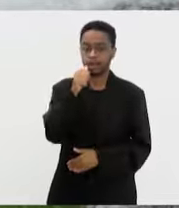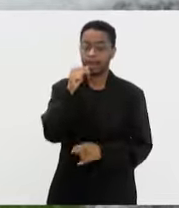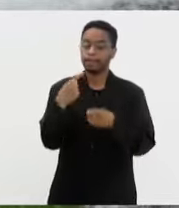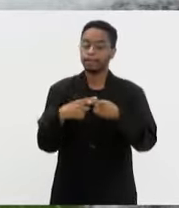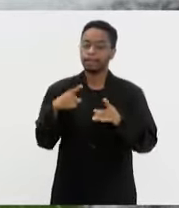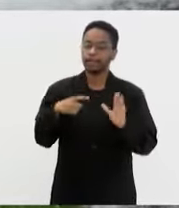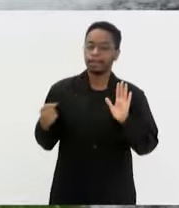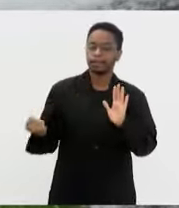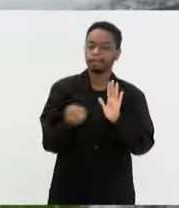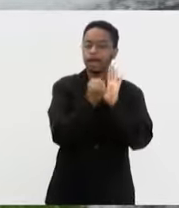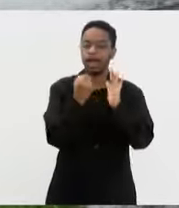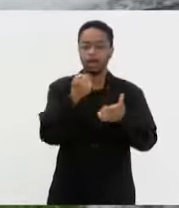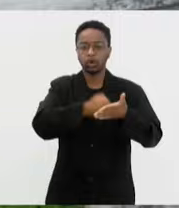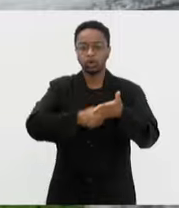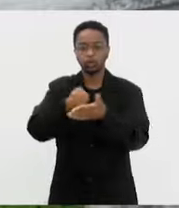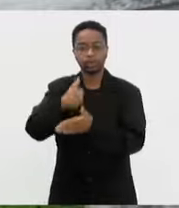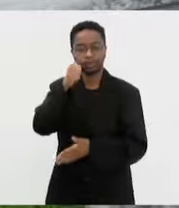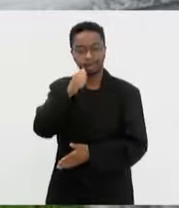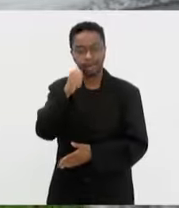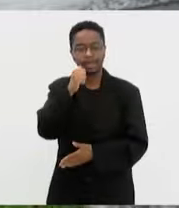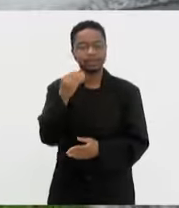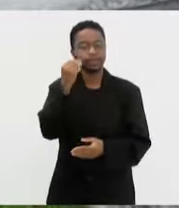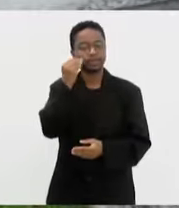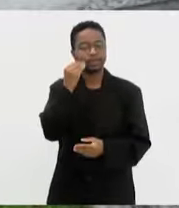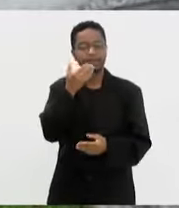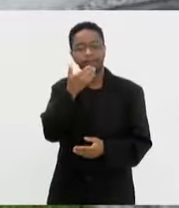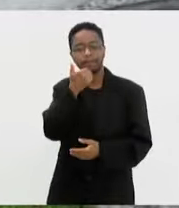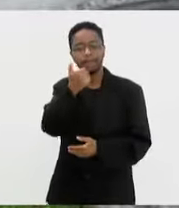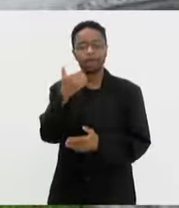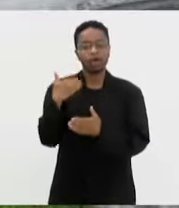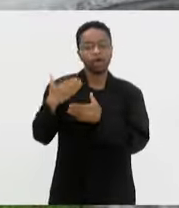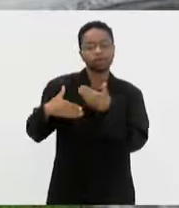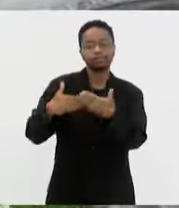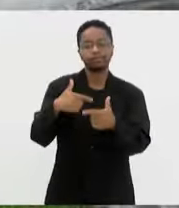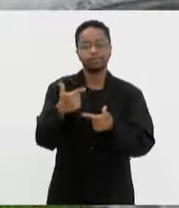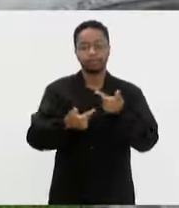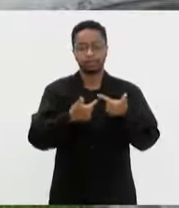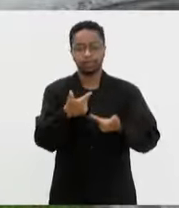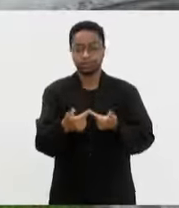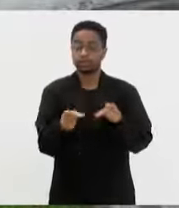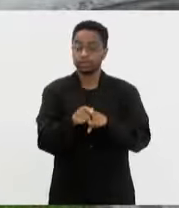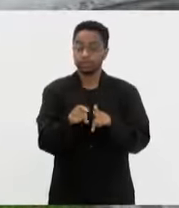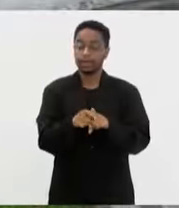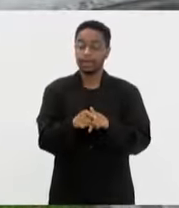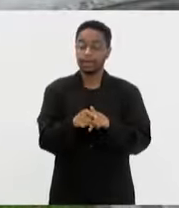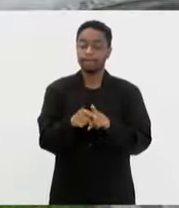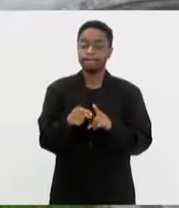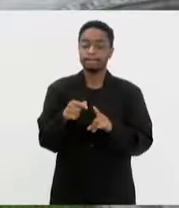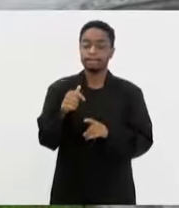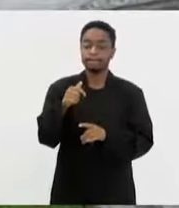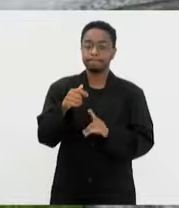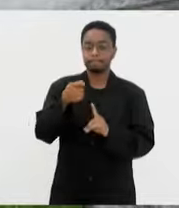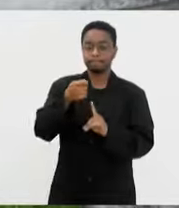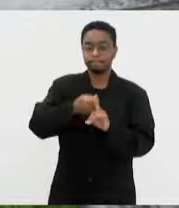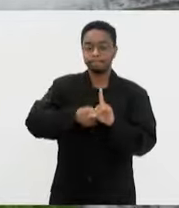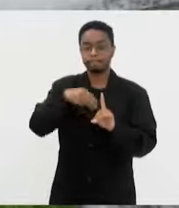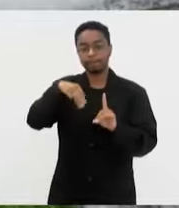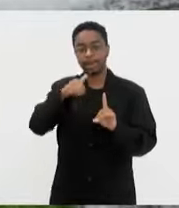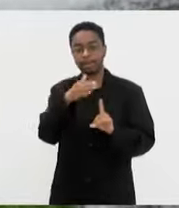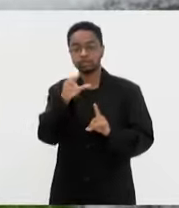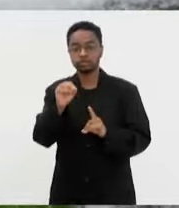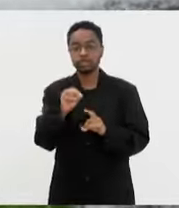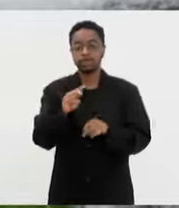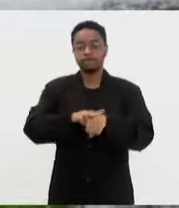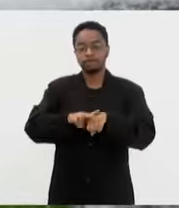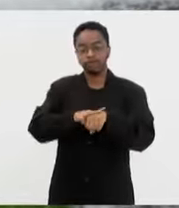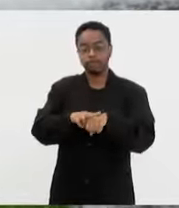pela luta das mulheres por melhores condições de trabalho. E também é o Março Violeta, lei de minha autoria, que fala